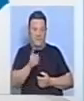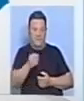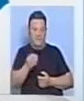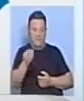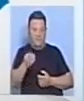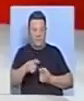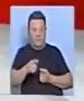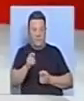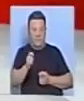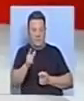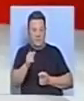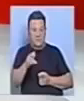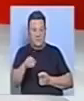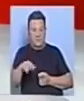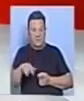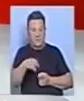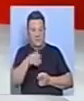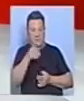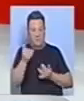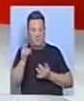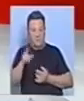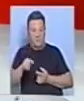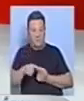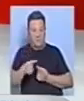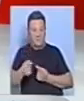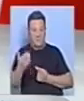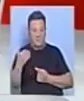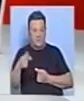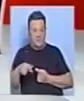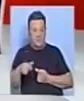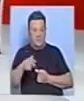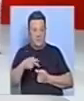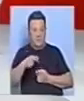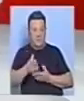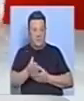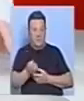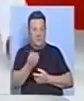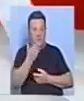foi, Elizabeth, notícia aqui no Portugal em direto a semana passada. Muito obrigada. Até à próxima.